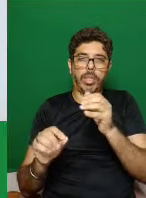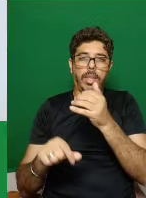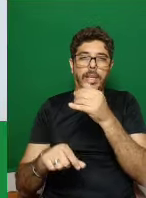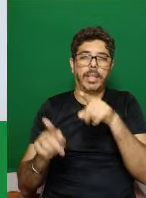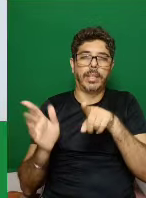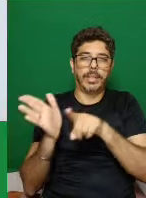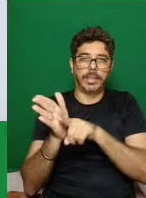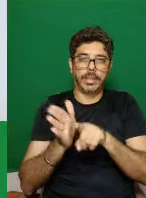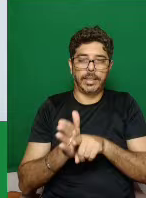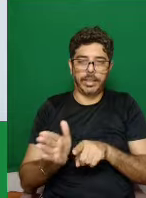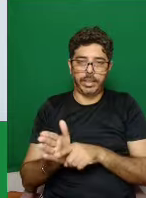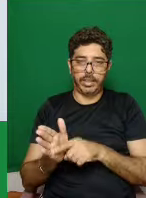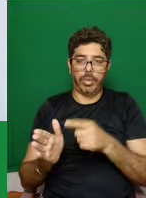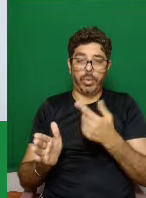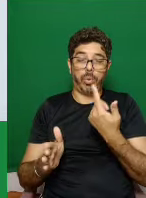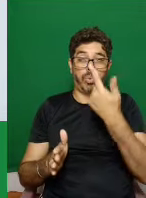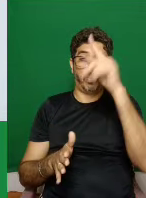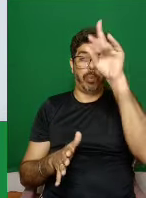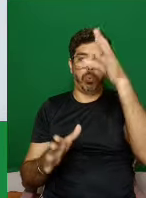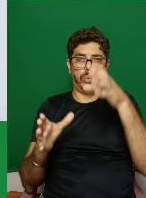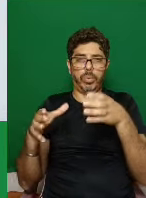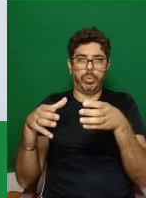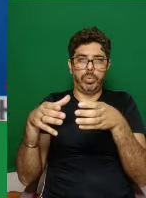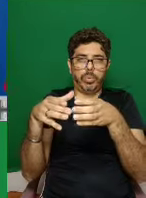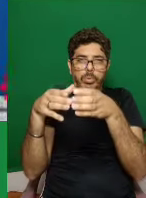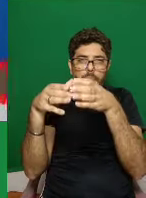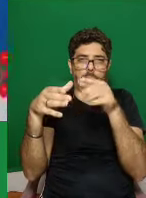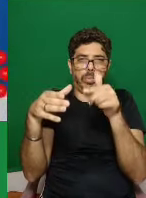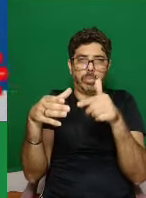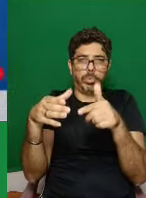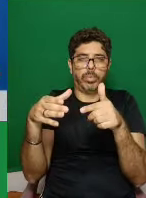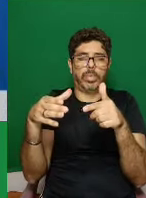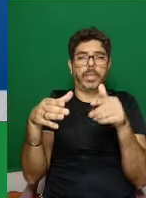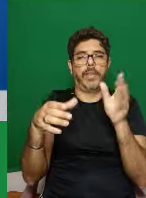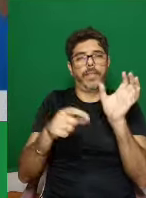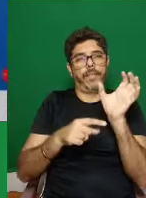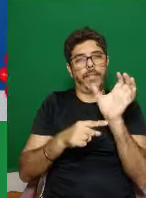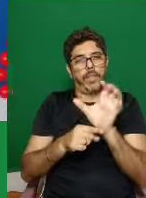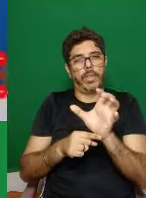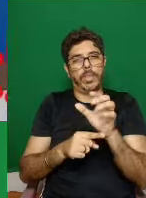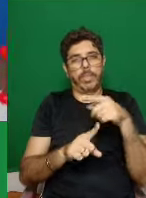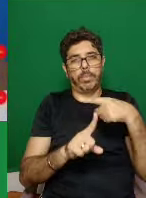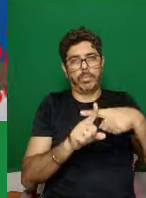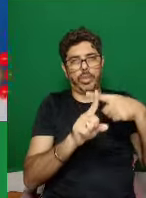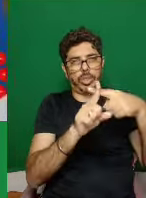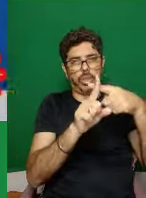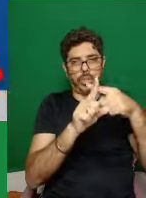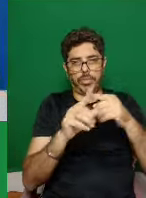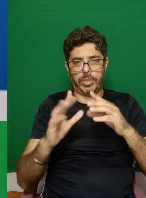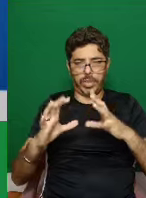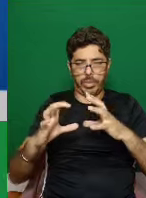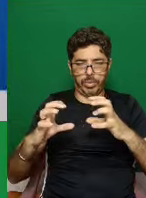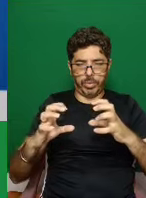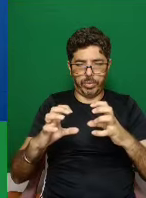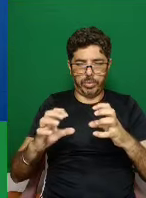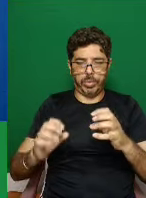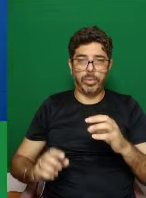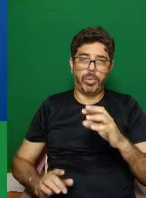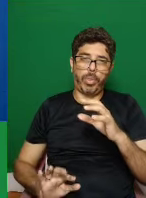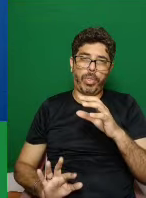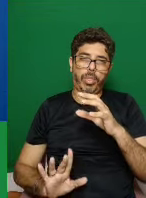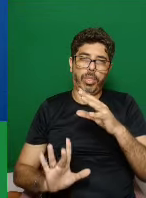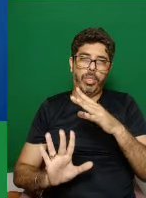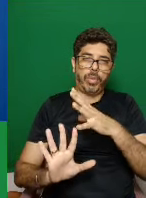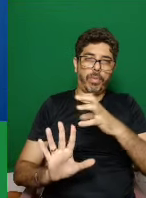é carregado com uma voltagem positiva e também bastante alta. Com base unicamente no princípio eletrostático de que as cargas opostas se atraem,